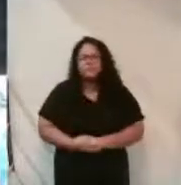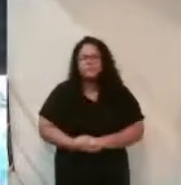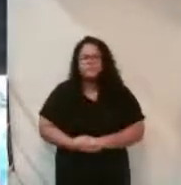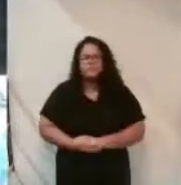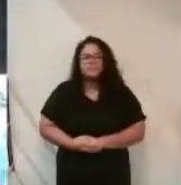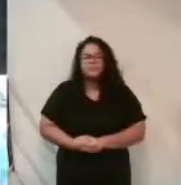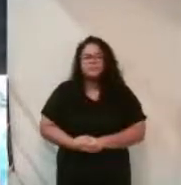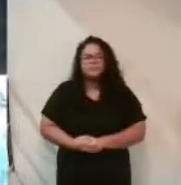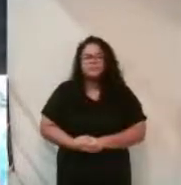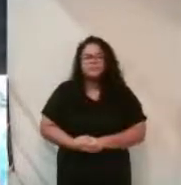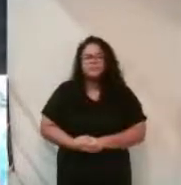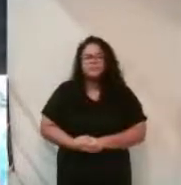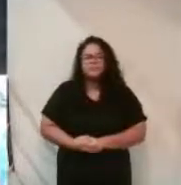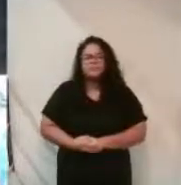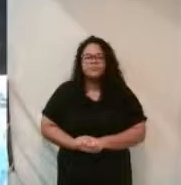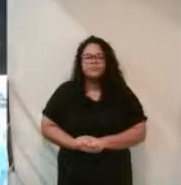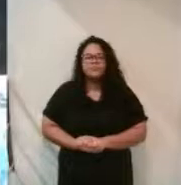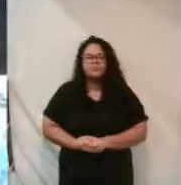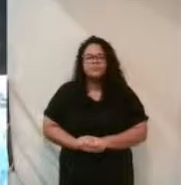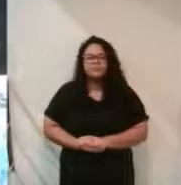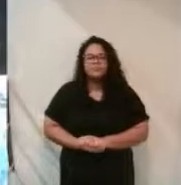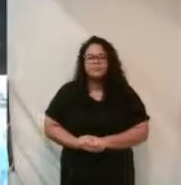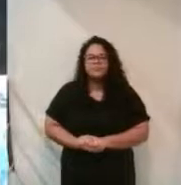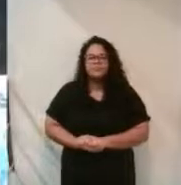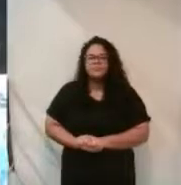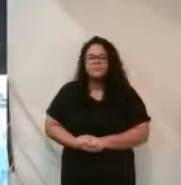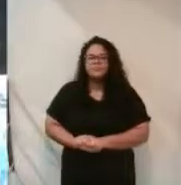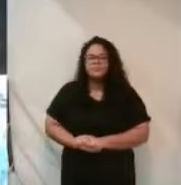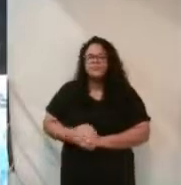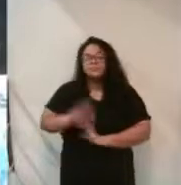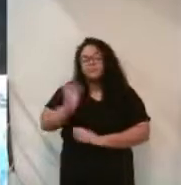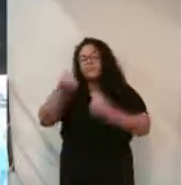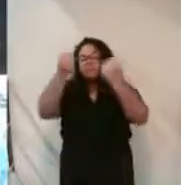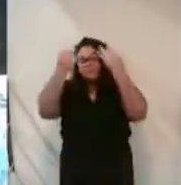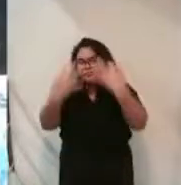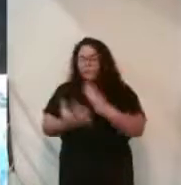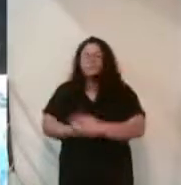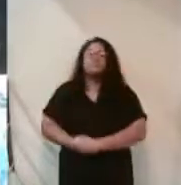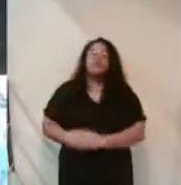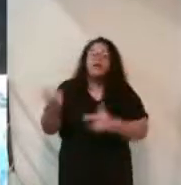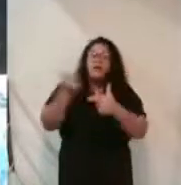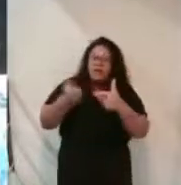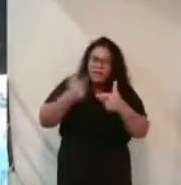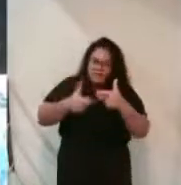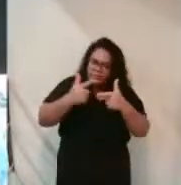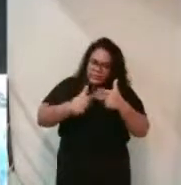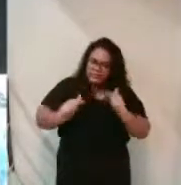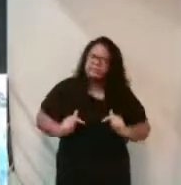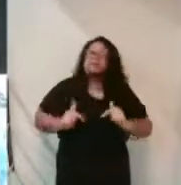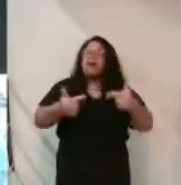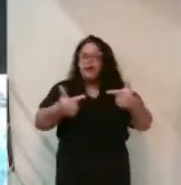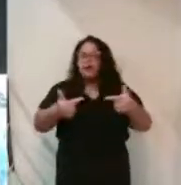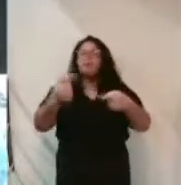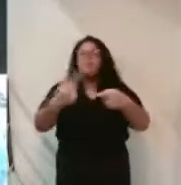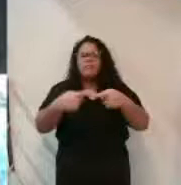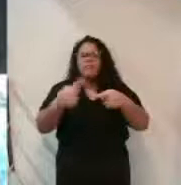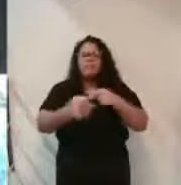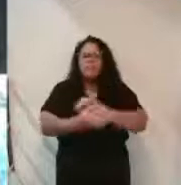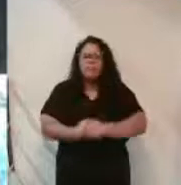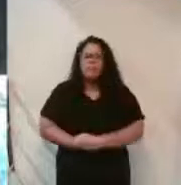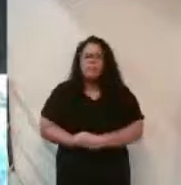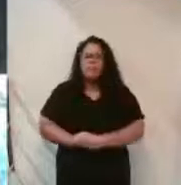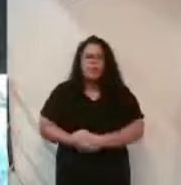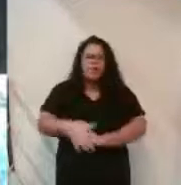E isso já foi colocado aqui, que a questão do lixão é um desafio, e é porque o lixão é como, me perdoe, é